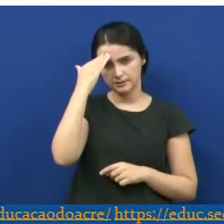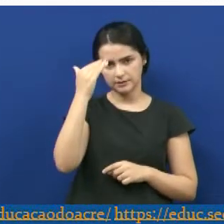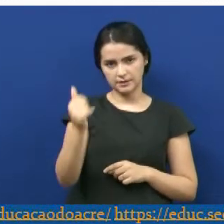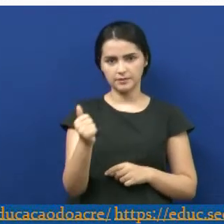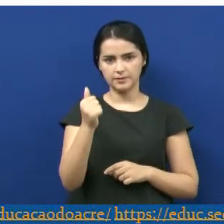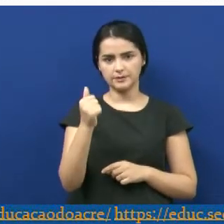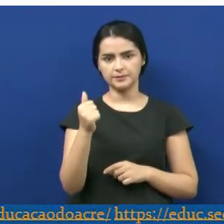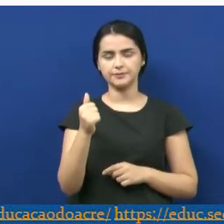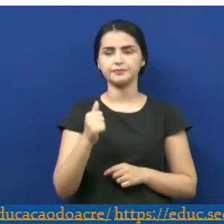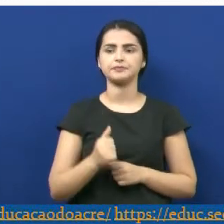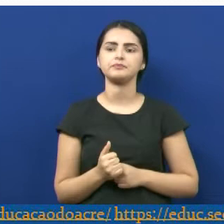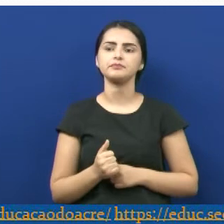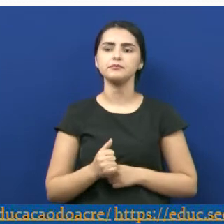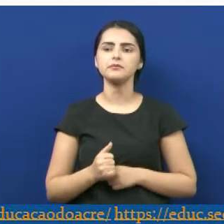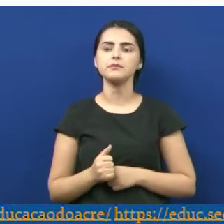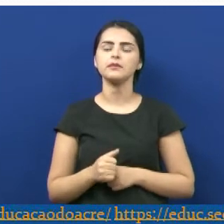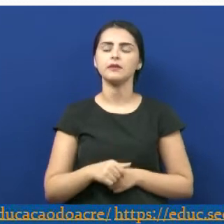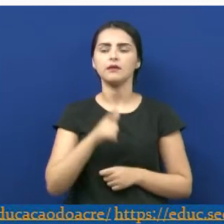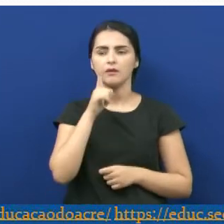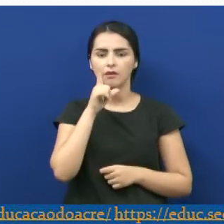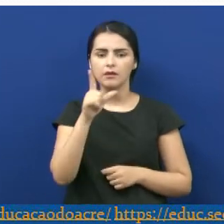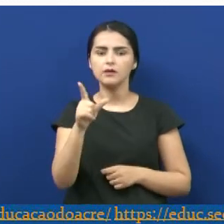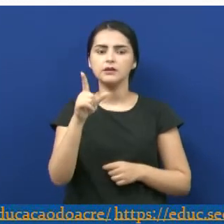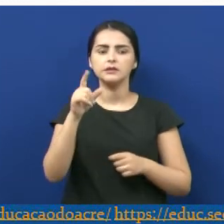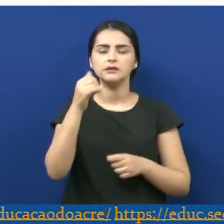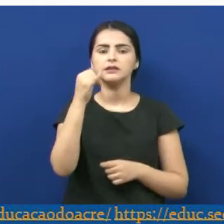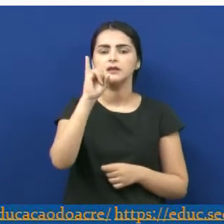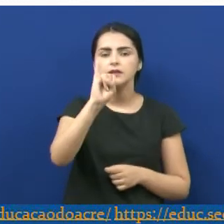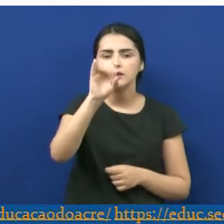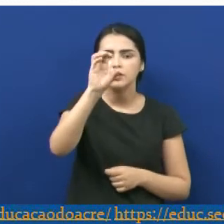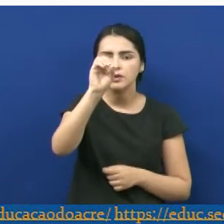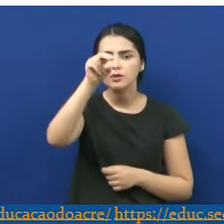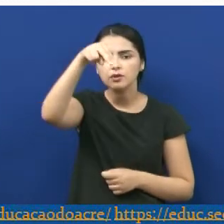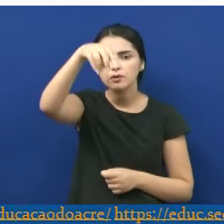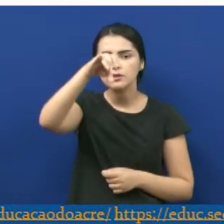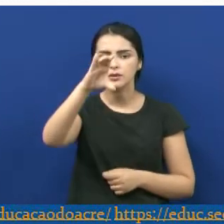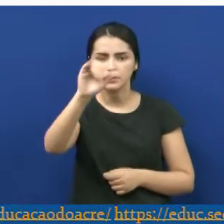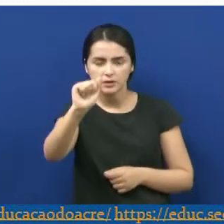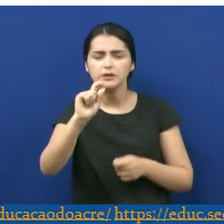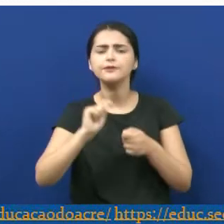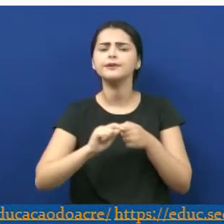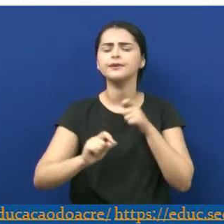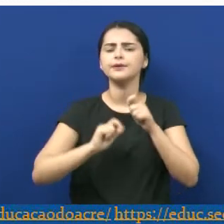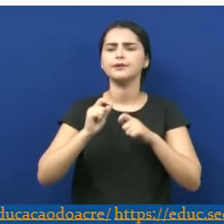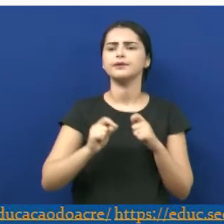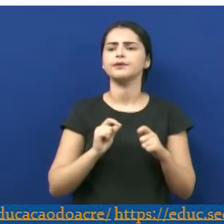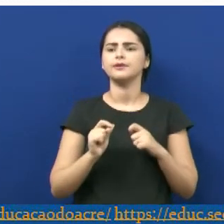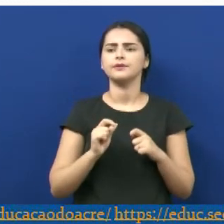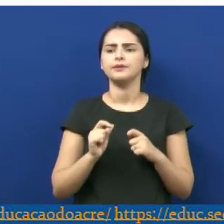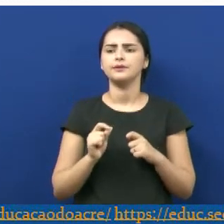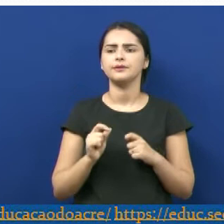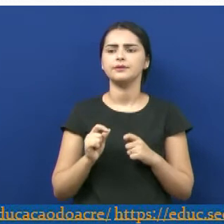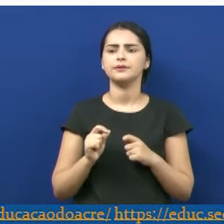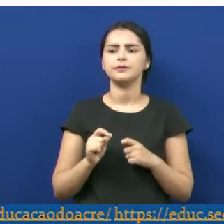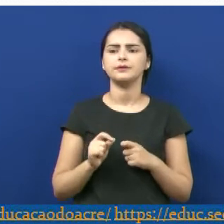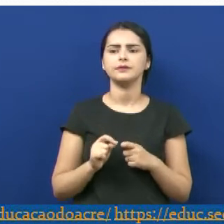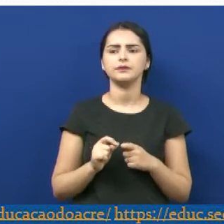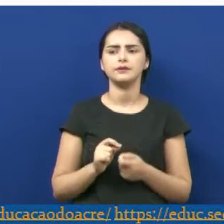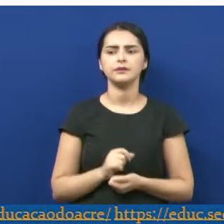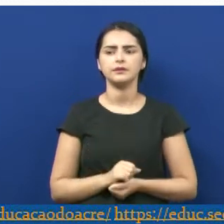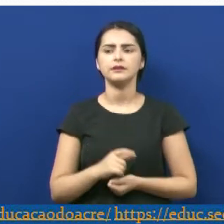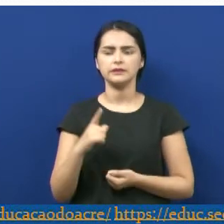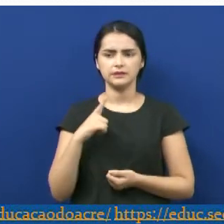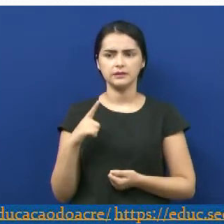uma solução aquosa é iônica, basta fazer o quê? Deixar o solvente evaporar e verificar se há